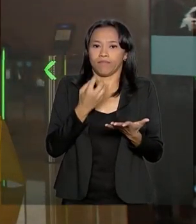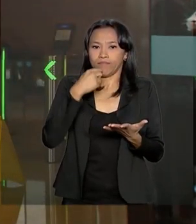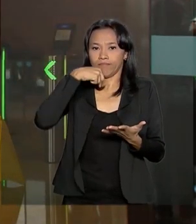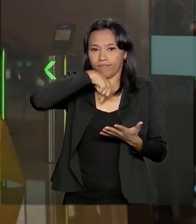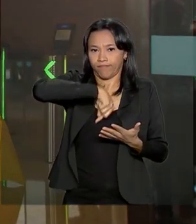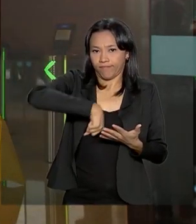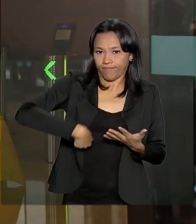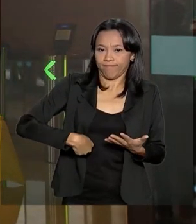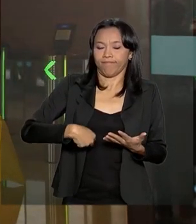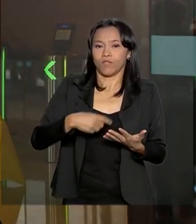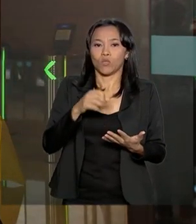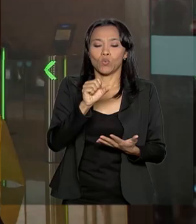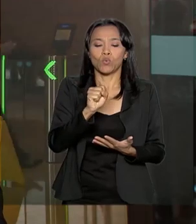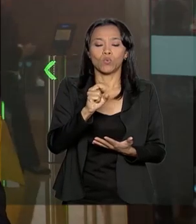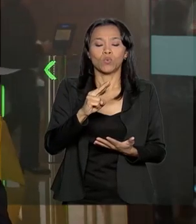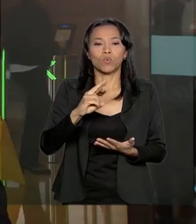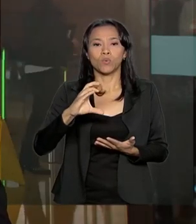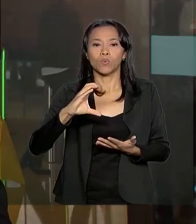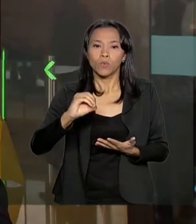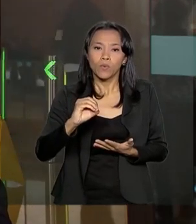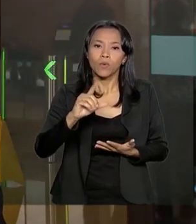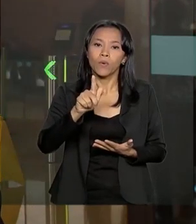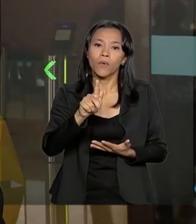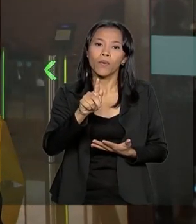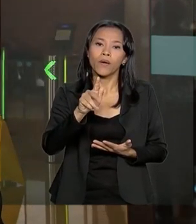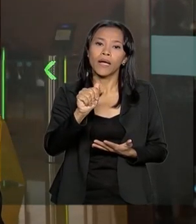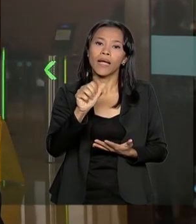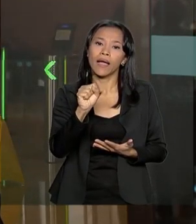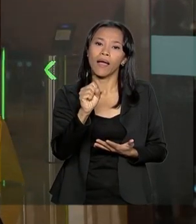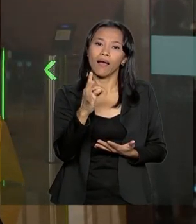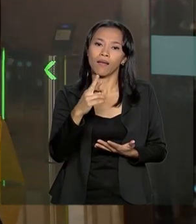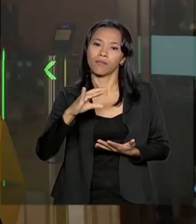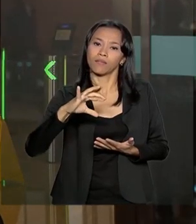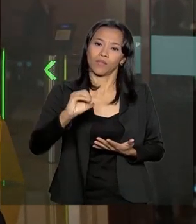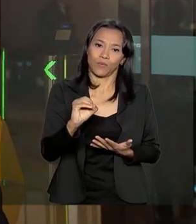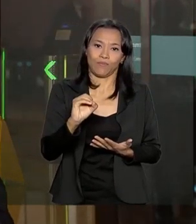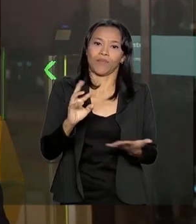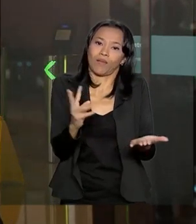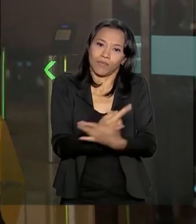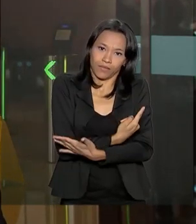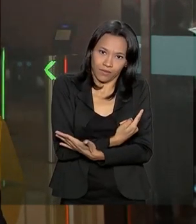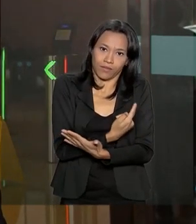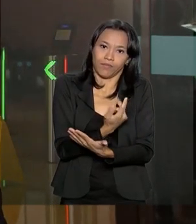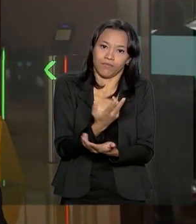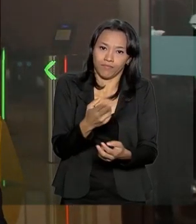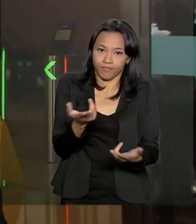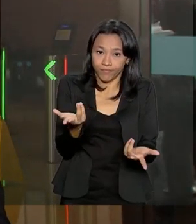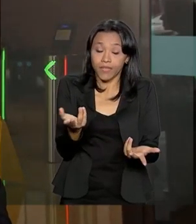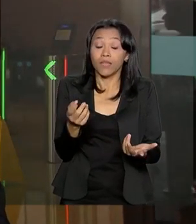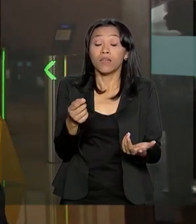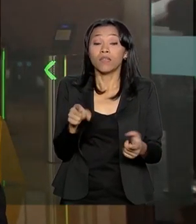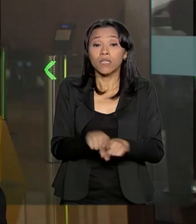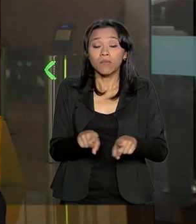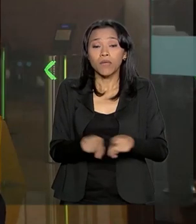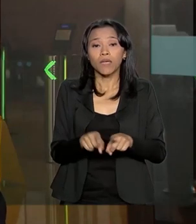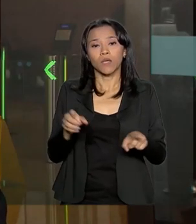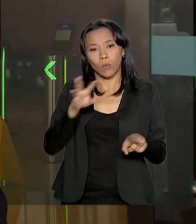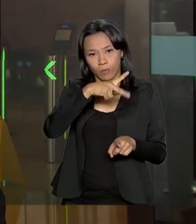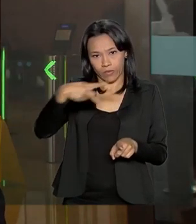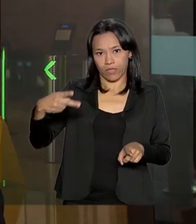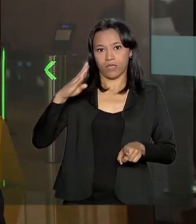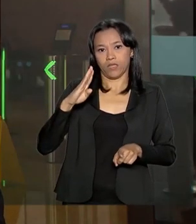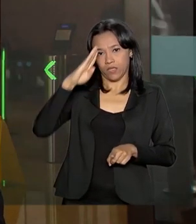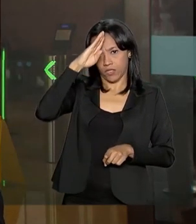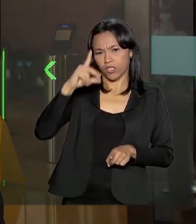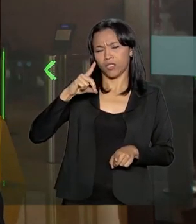no boletim médico divulgado agora há pouco, logo depois da alta do presidente da República. O presidente também, enquanto estava aqui,